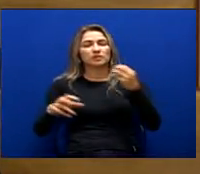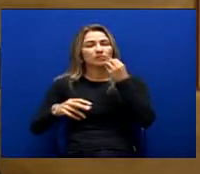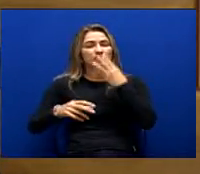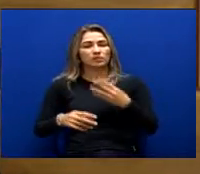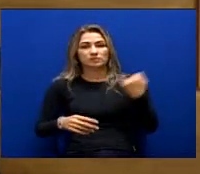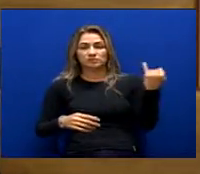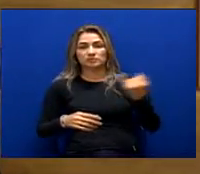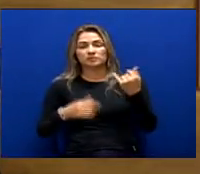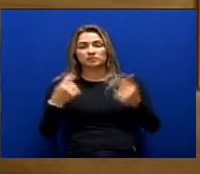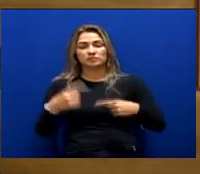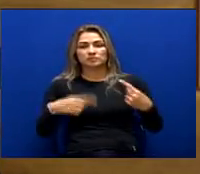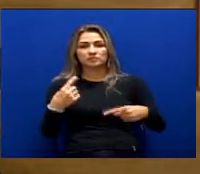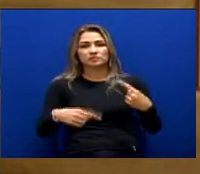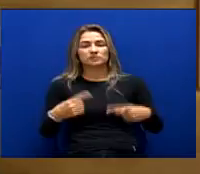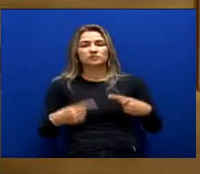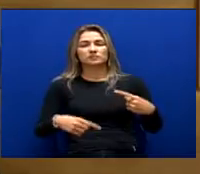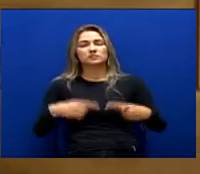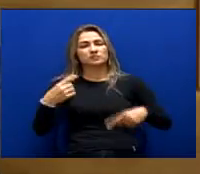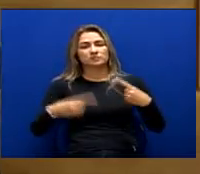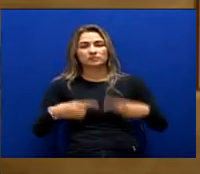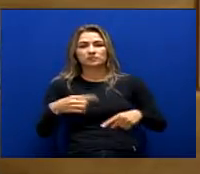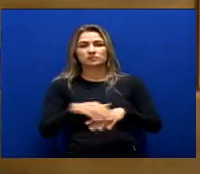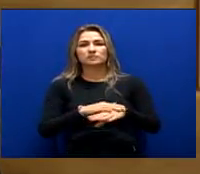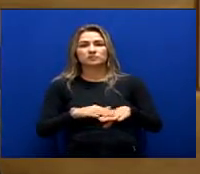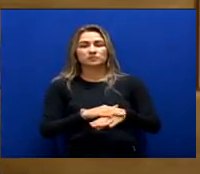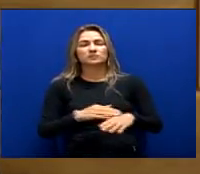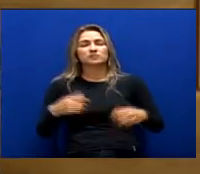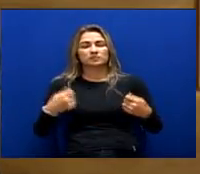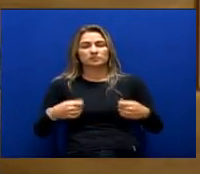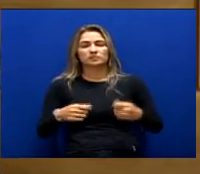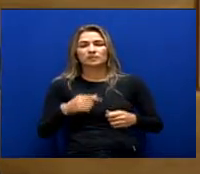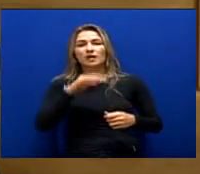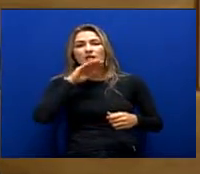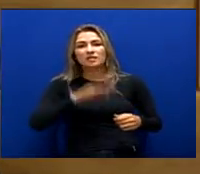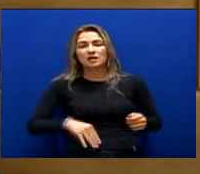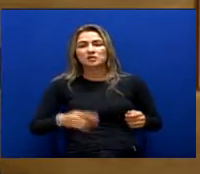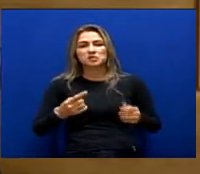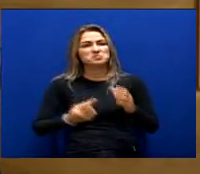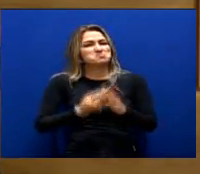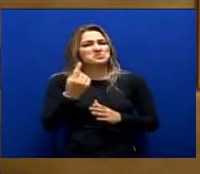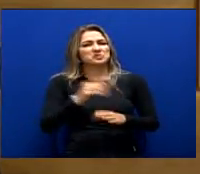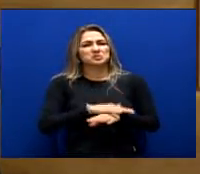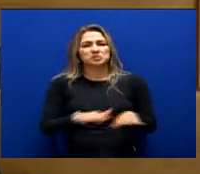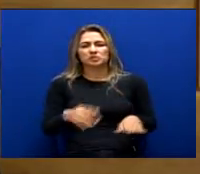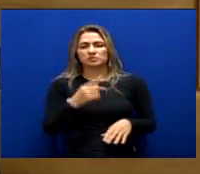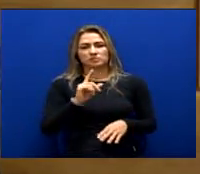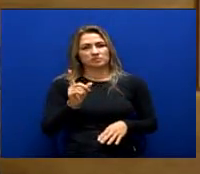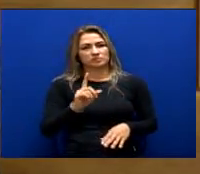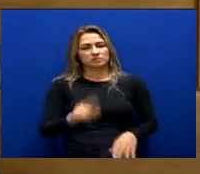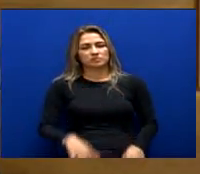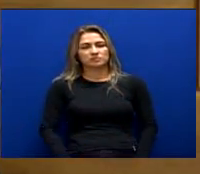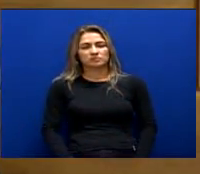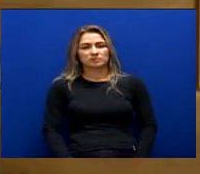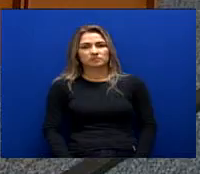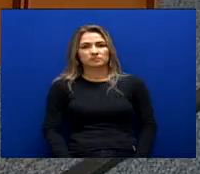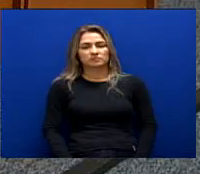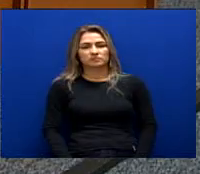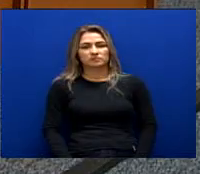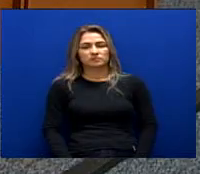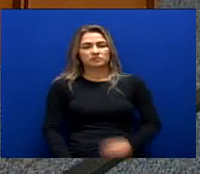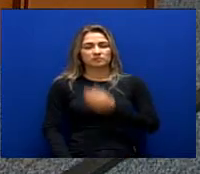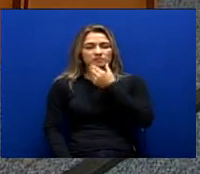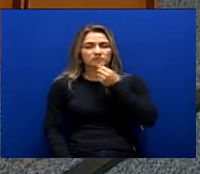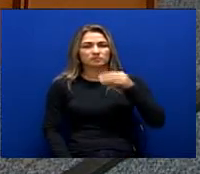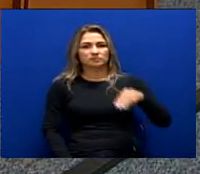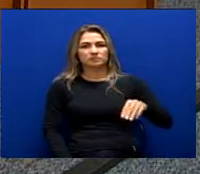precisa ser discutido e rediscutido não dá pra discutir só numa tarde muito obrigado a todos milton